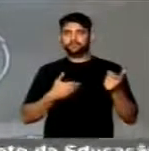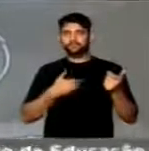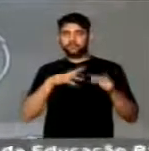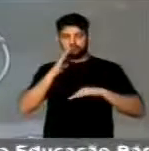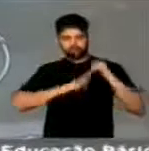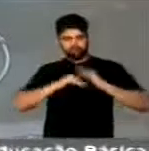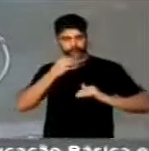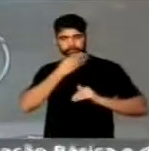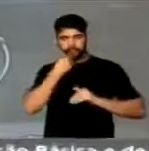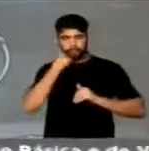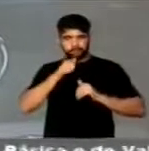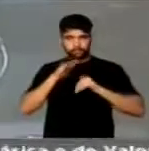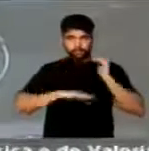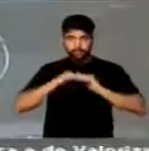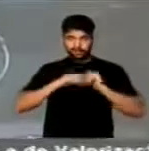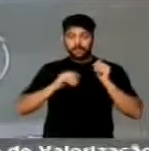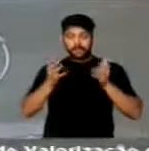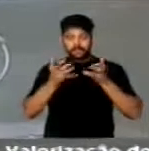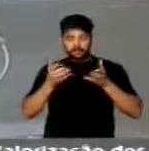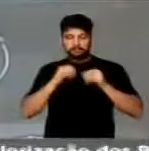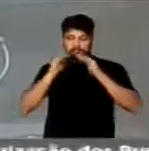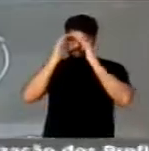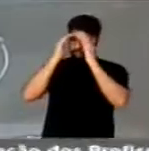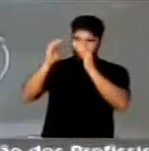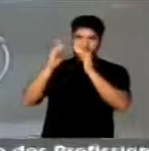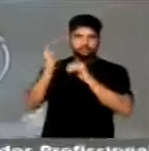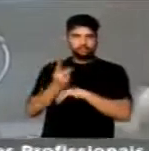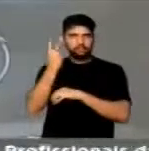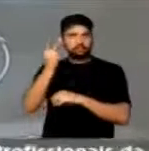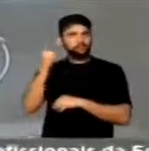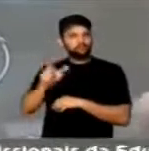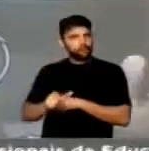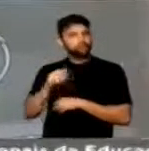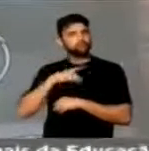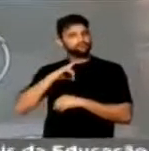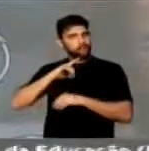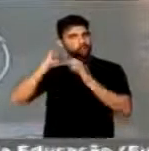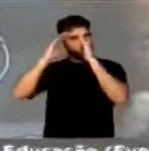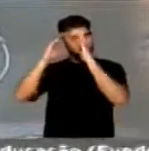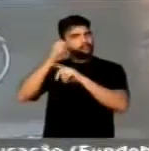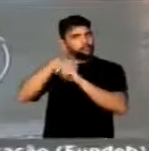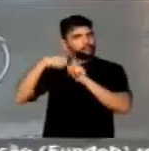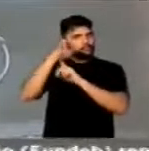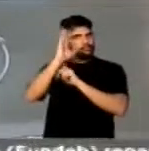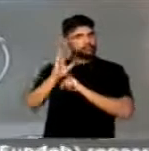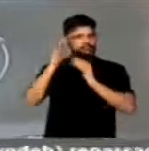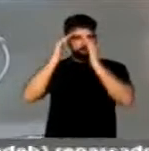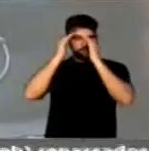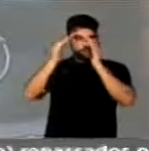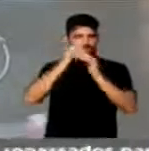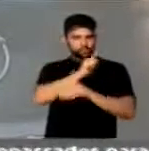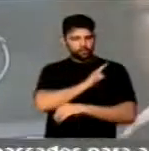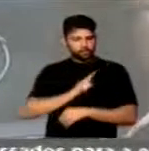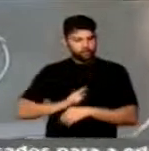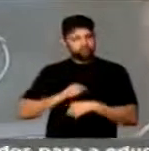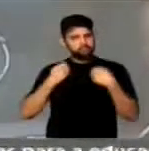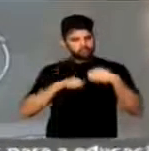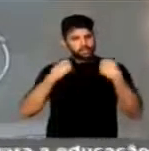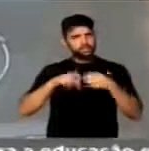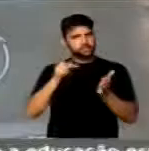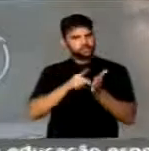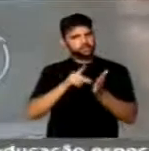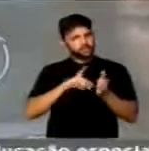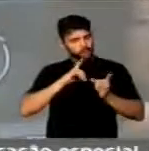São profissionais que merecem o respeito e têm respeito da sociedade, respeito dos governos e têm